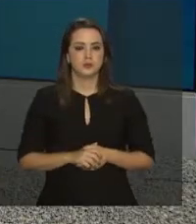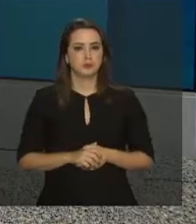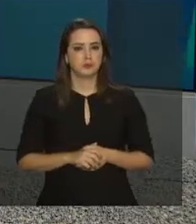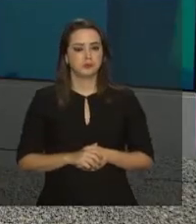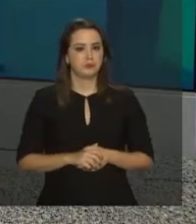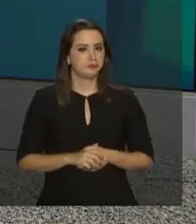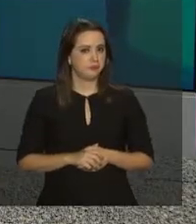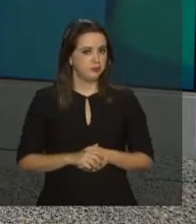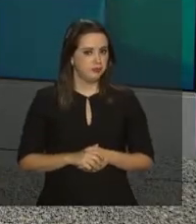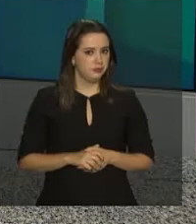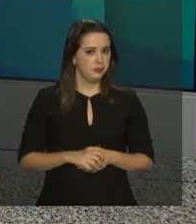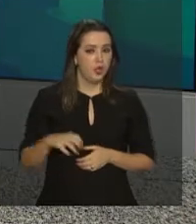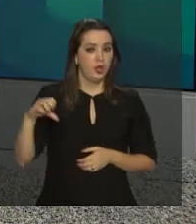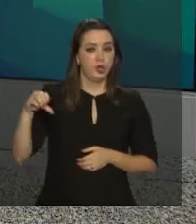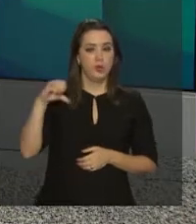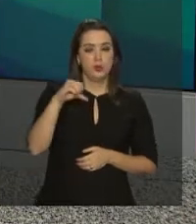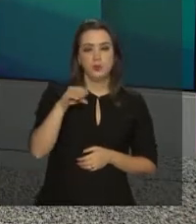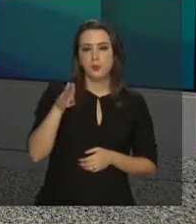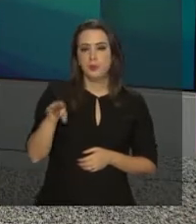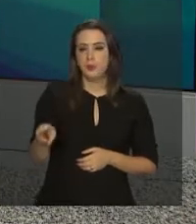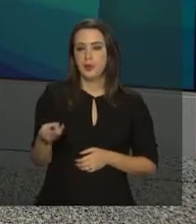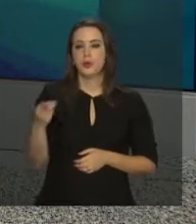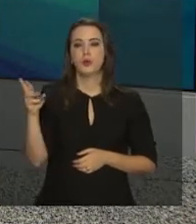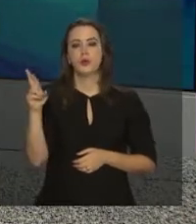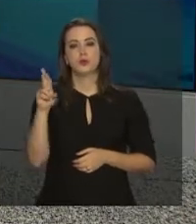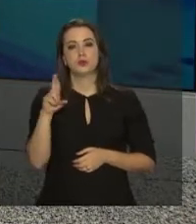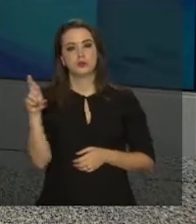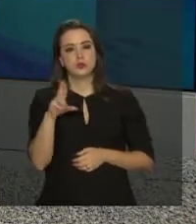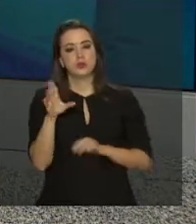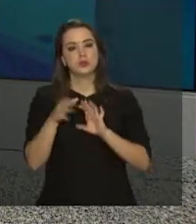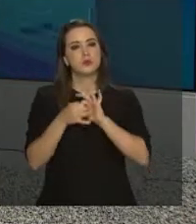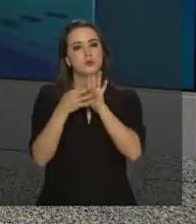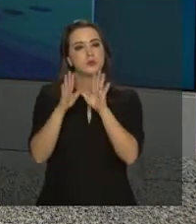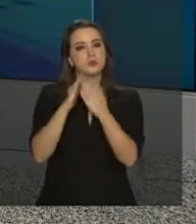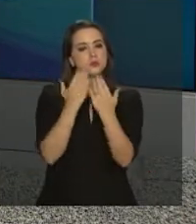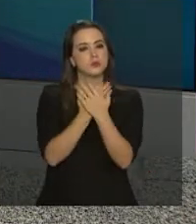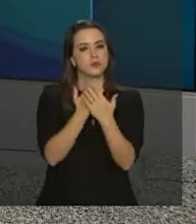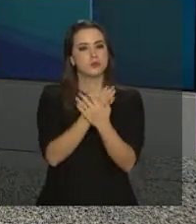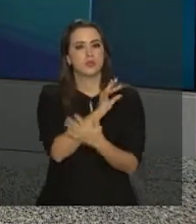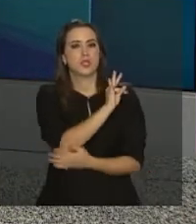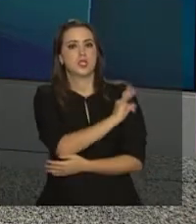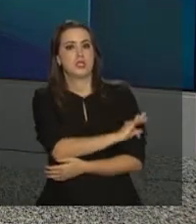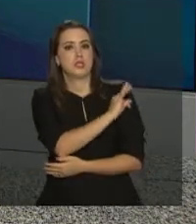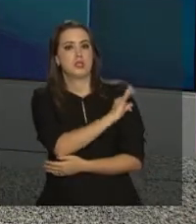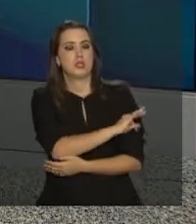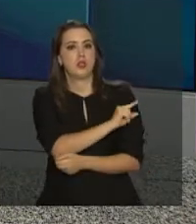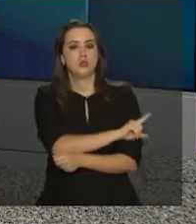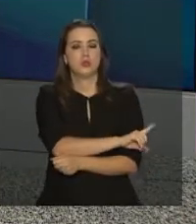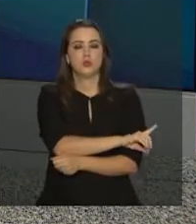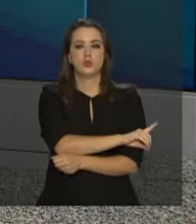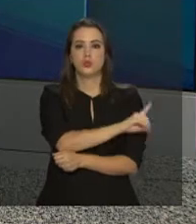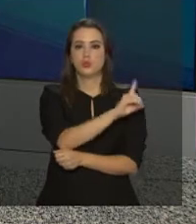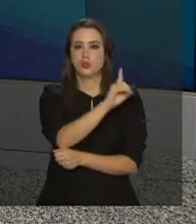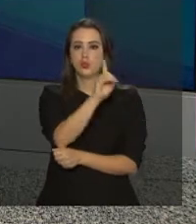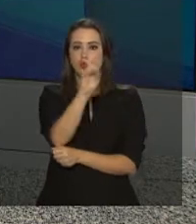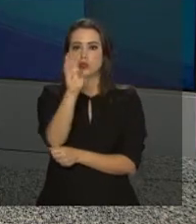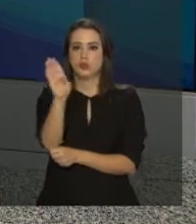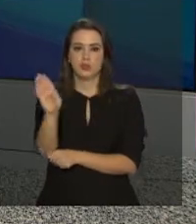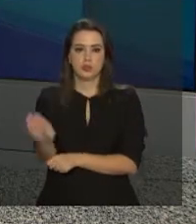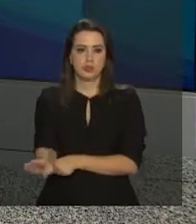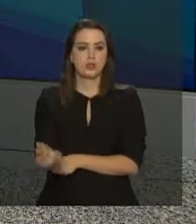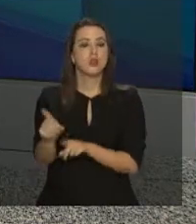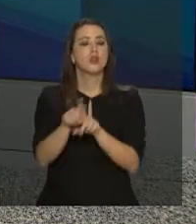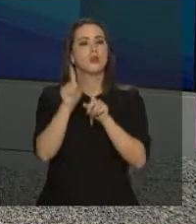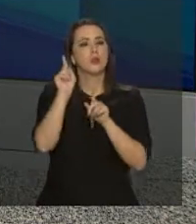99 bilhões de reais vão ser liberados às escolas de ensino médio em tempo integral o auxílio deve ser usado para incentivar